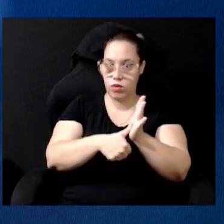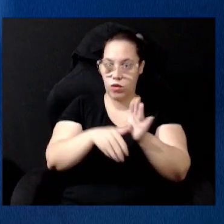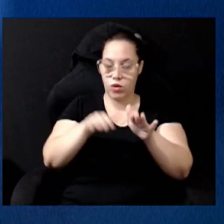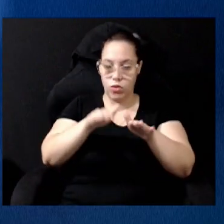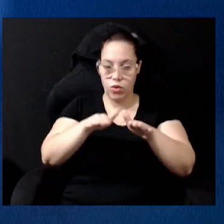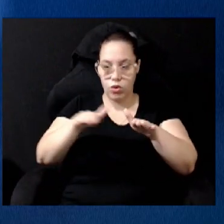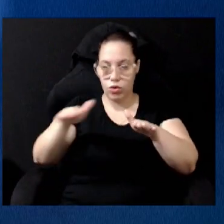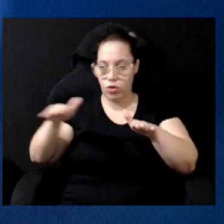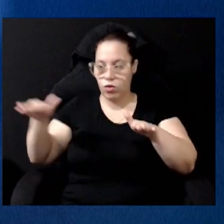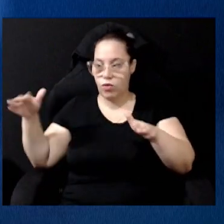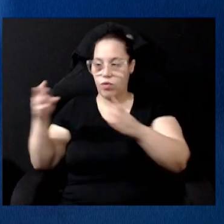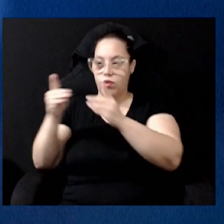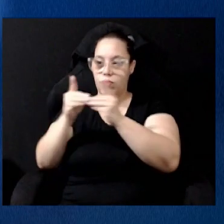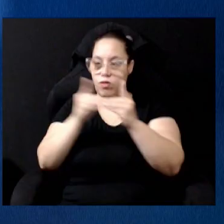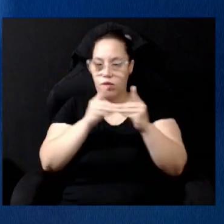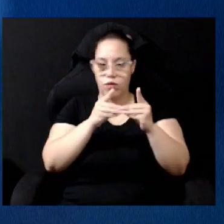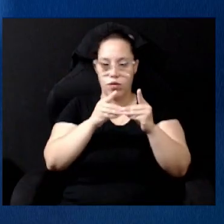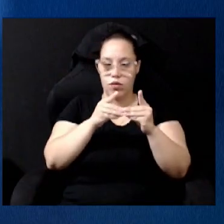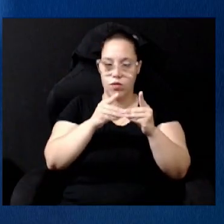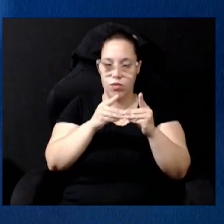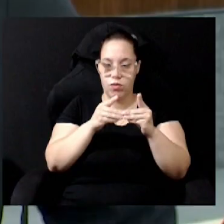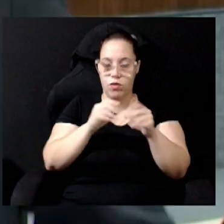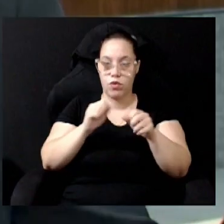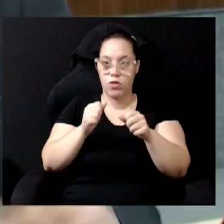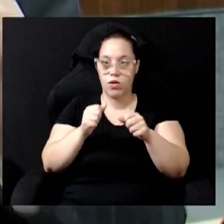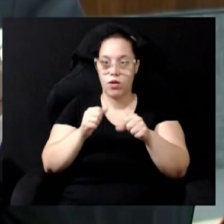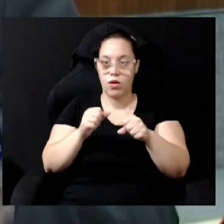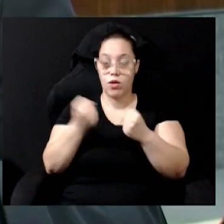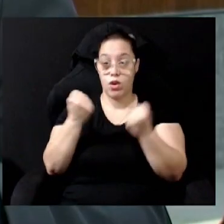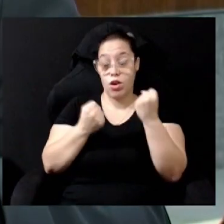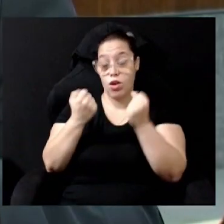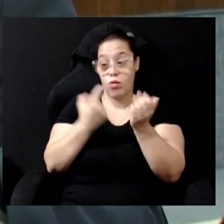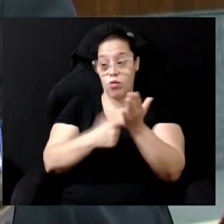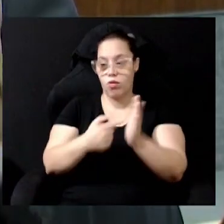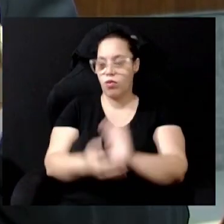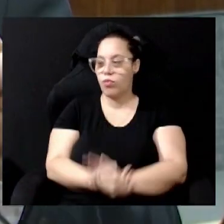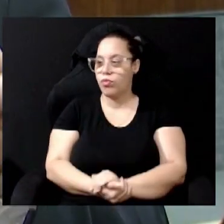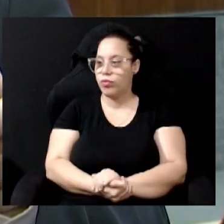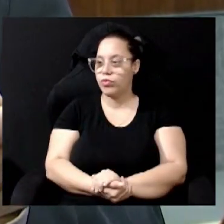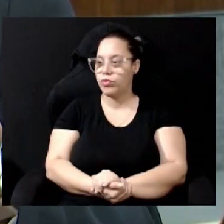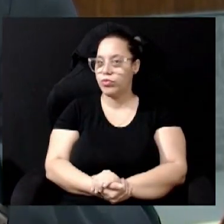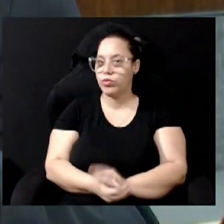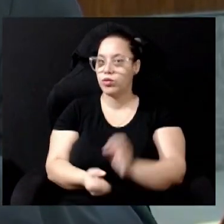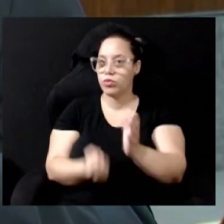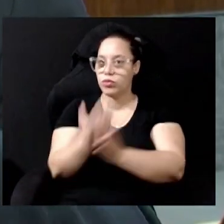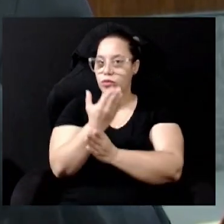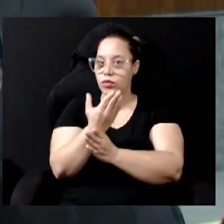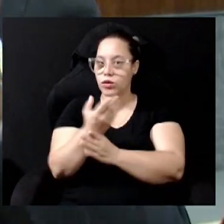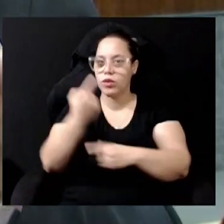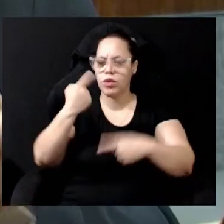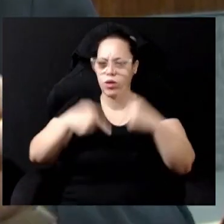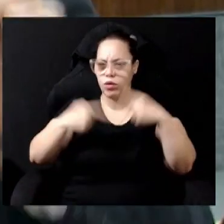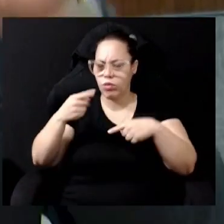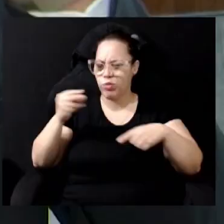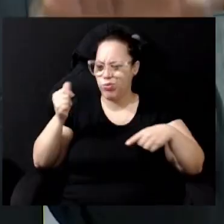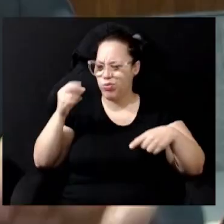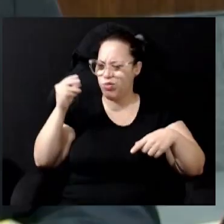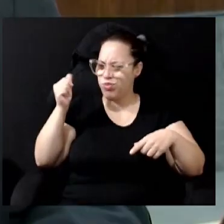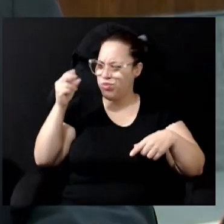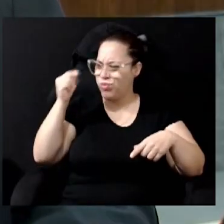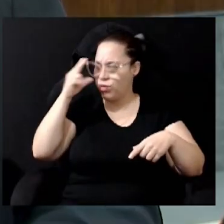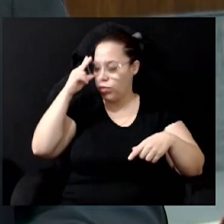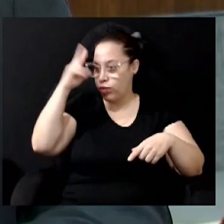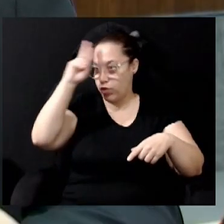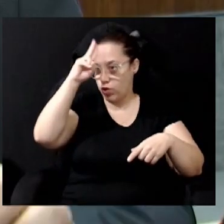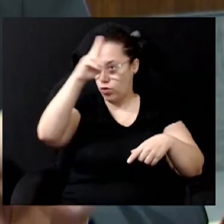em aplicativos de transporte conveniados. Essa proposta nasceu de um debate que tivemos com Uberes ali da